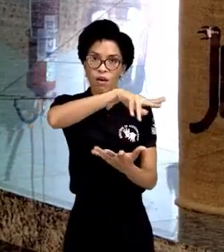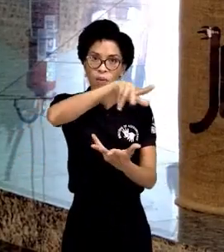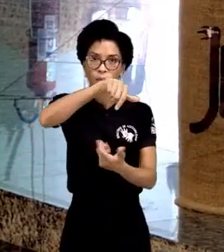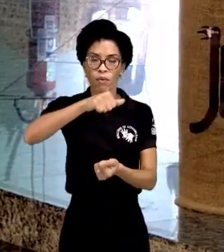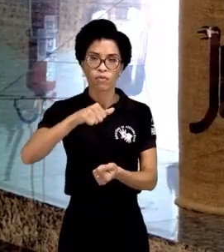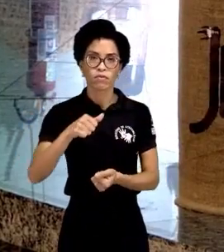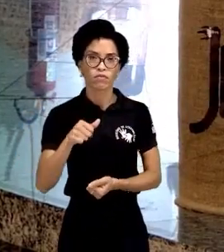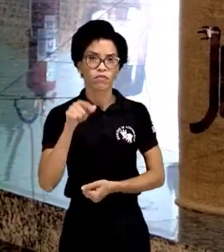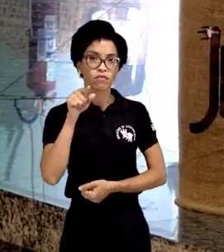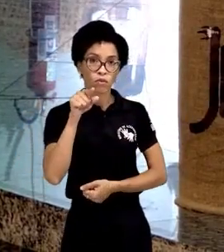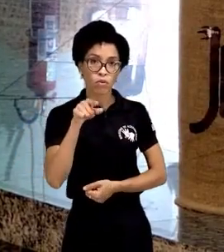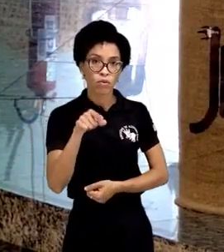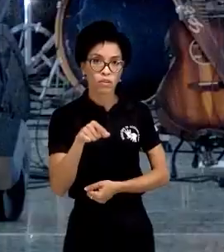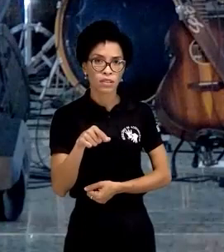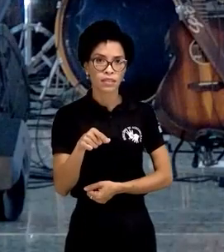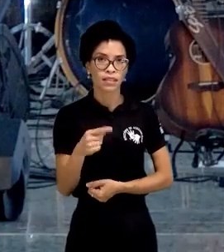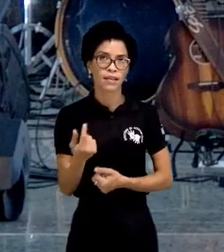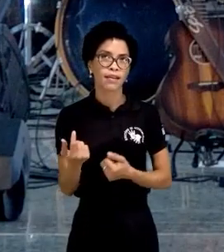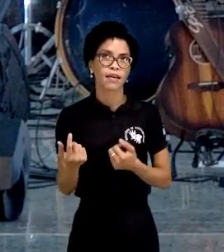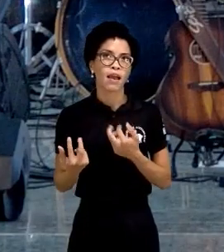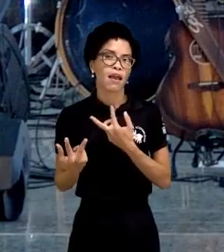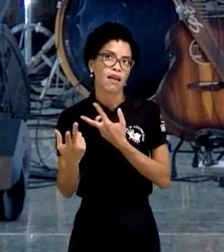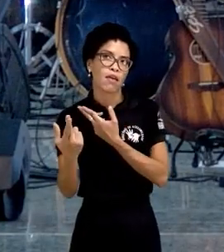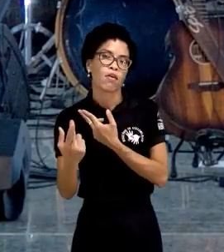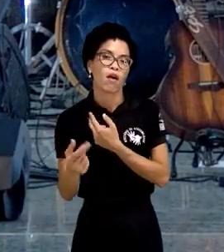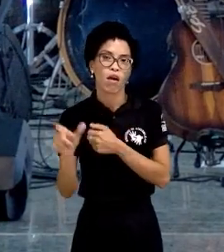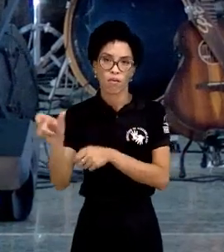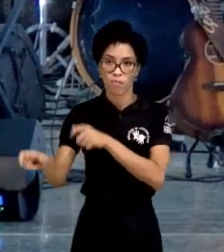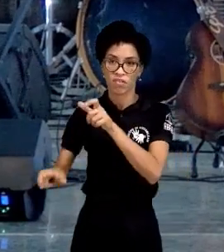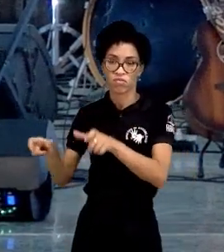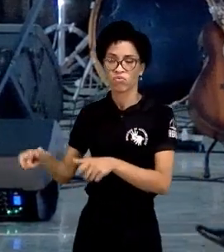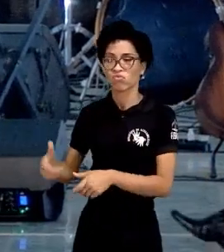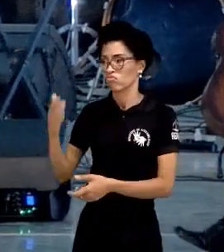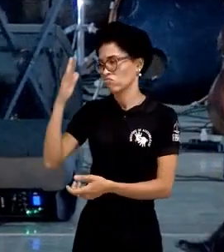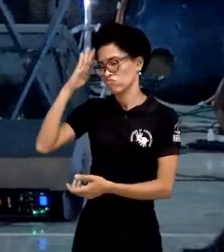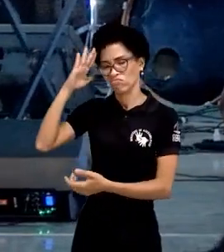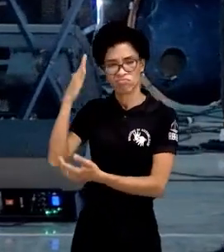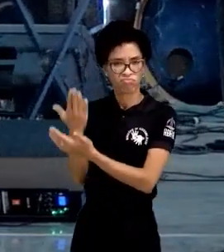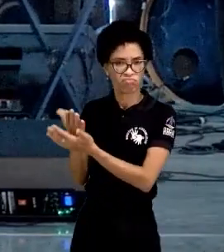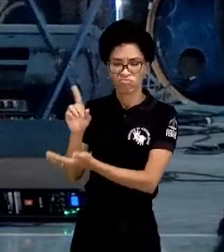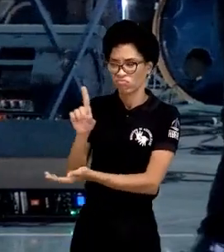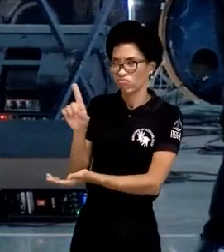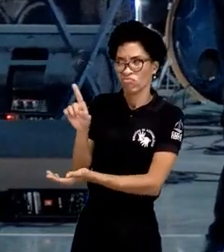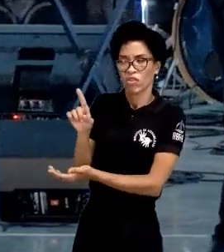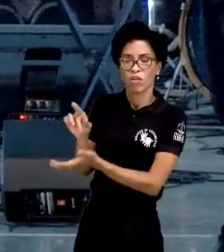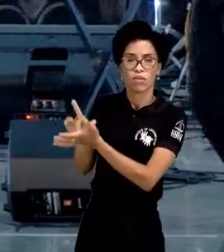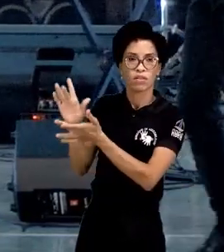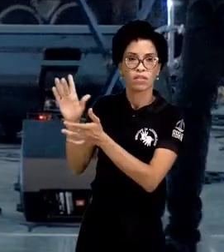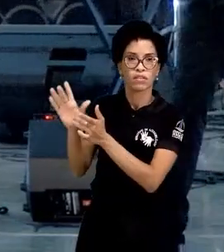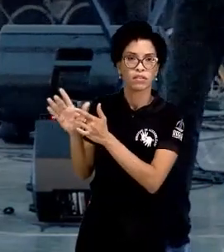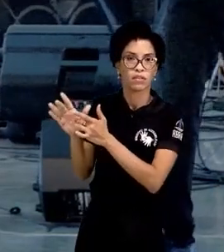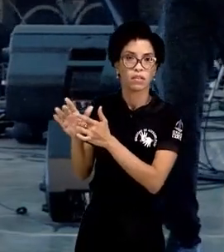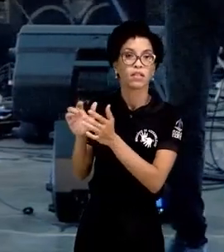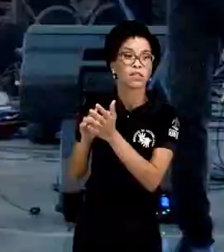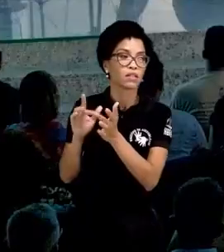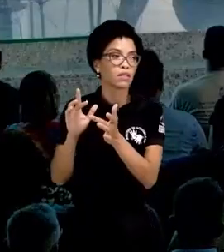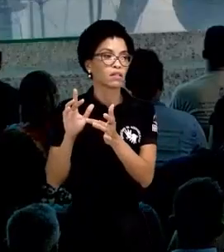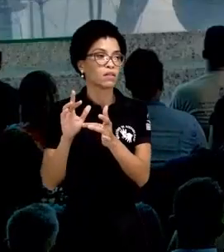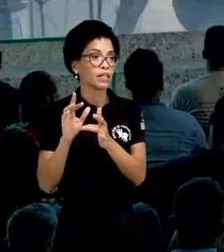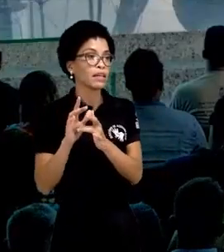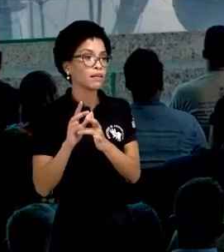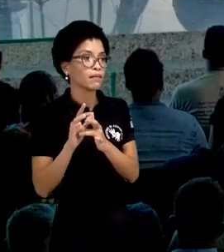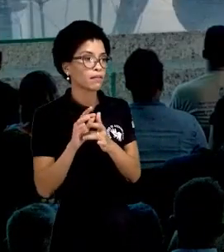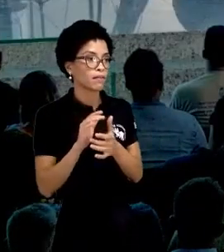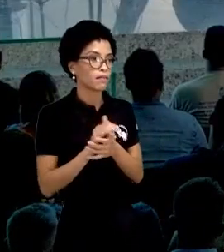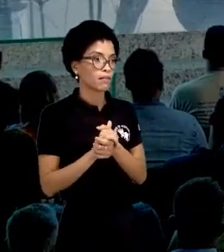está dizendo que se tem alguém que tem que mostrar a diferença, impactar a vida da sua família por conhecer o Evangelho, é